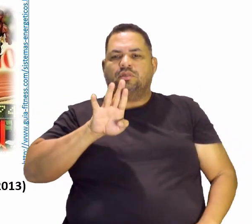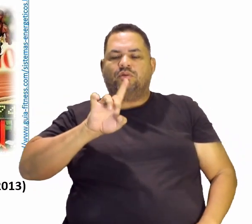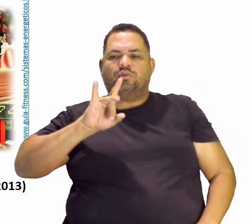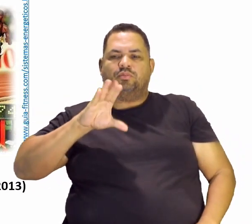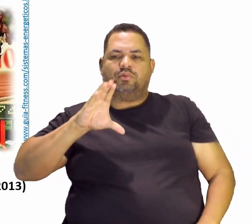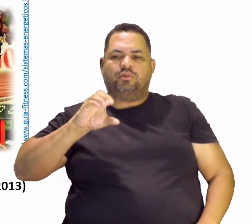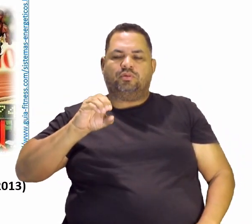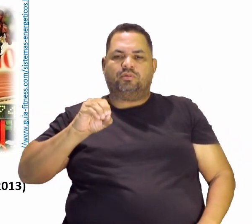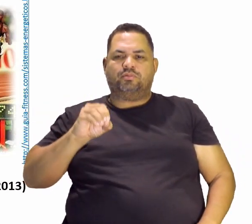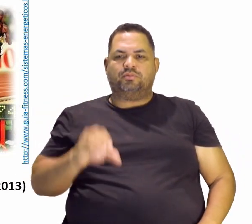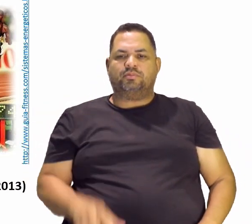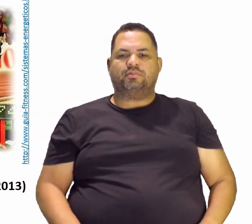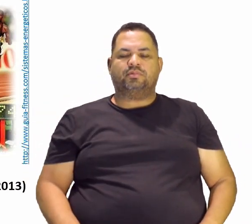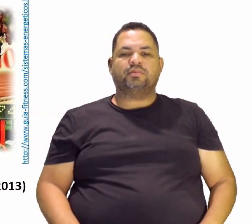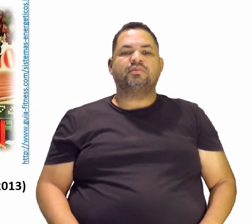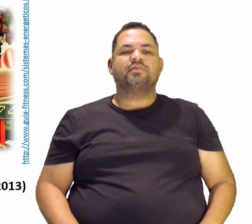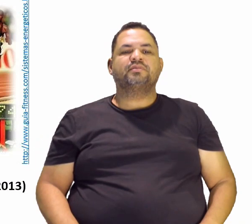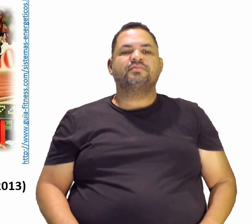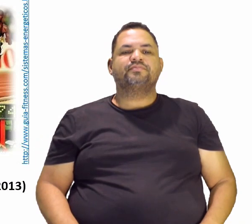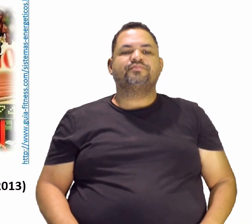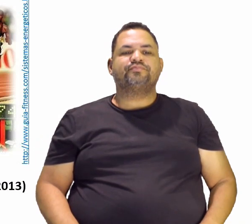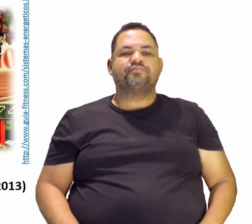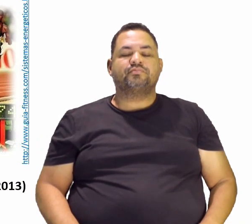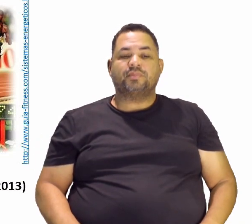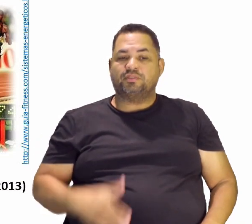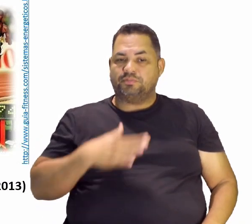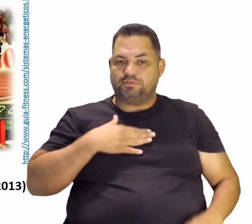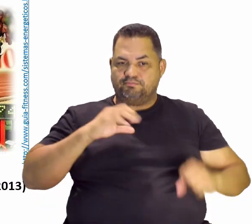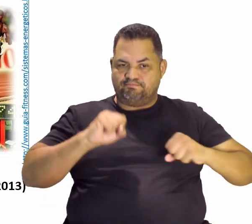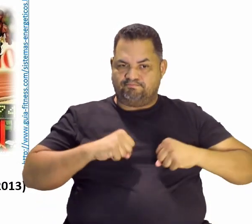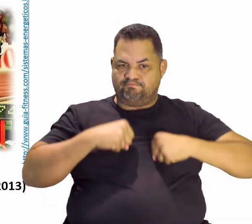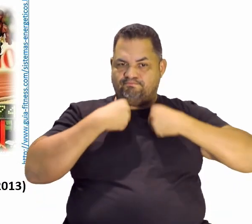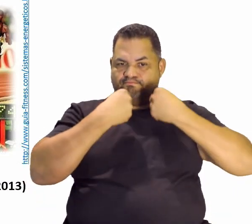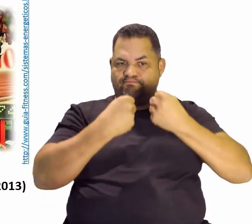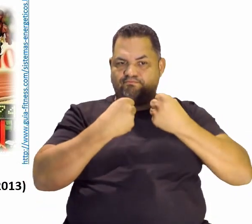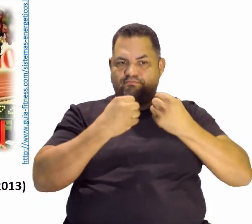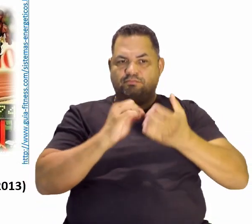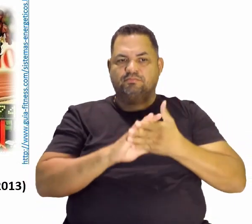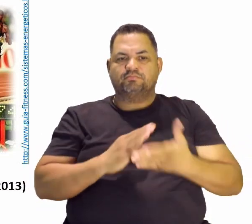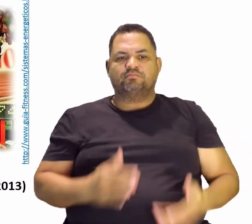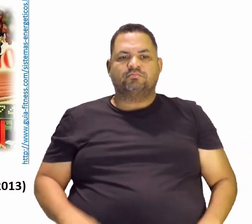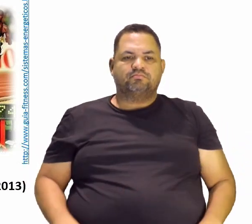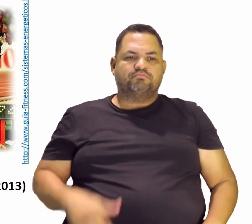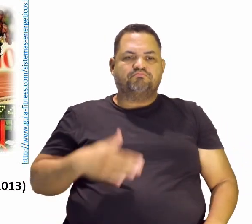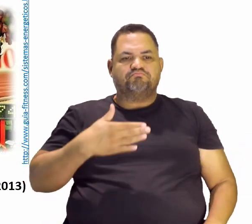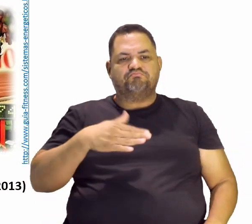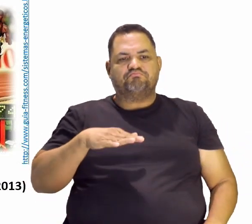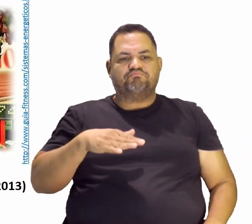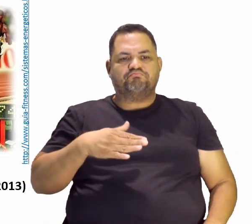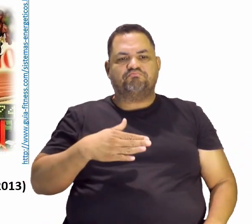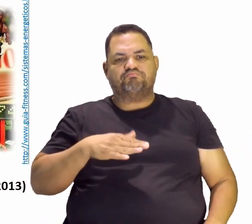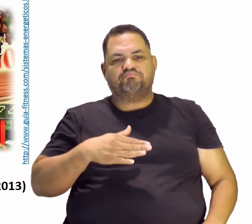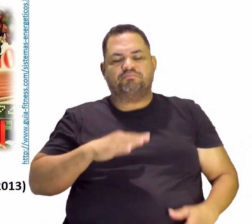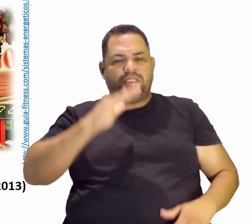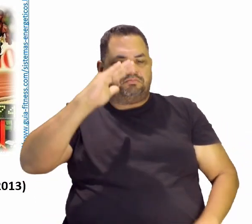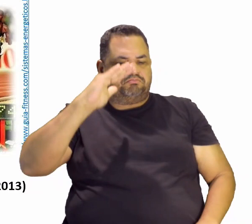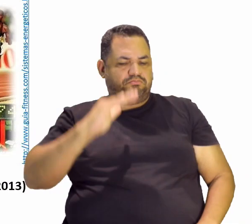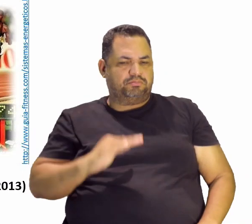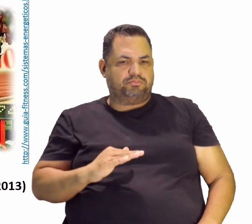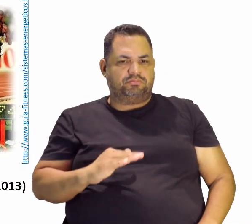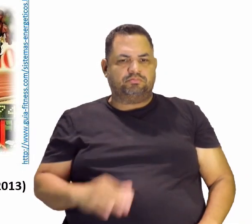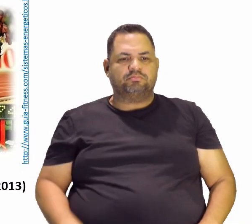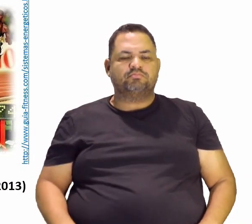de oxigênio. E aí os meus esforços, né, essa intensidade, ela vai ser uma intensidade média e baixa.